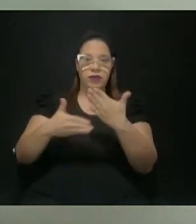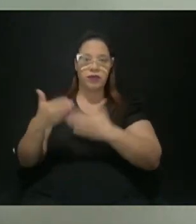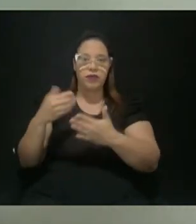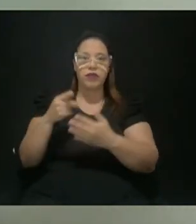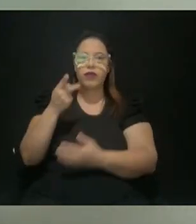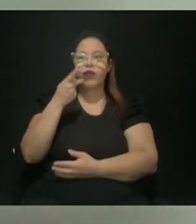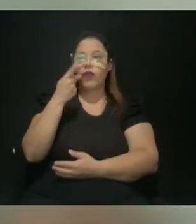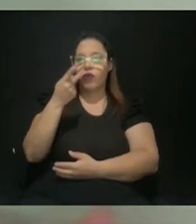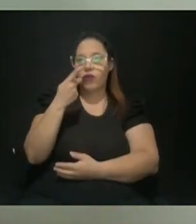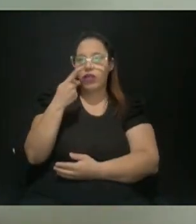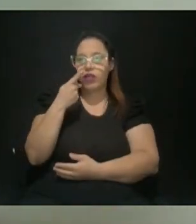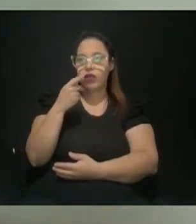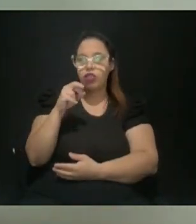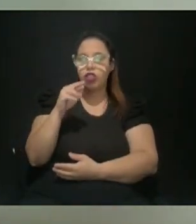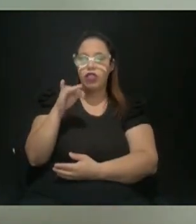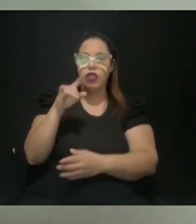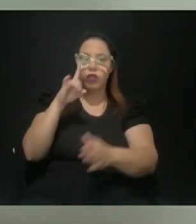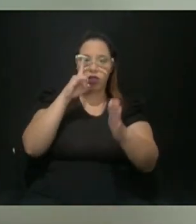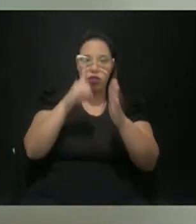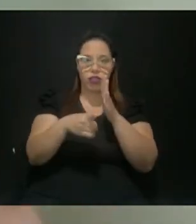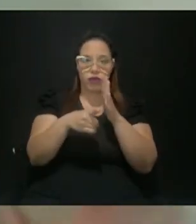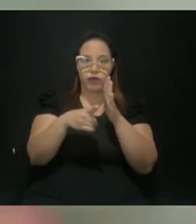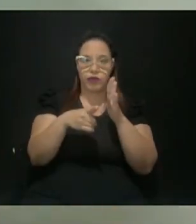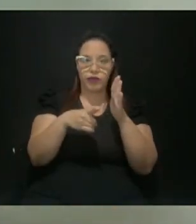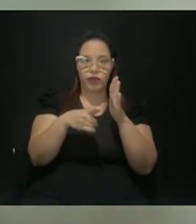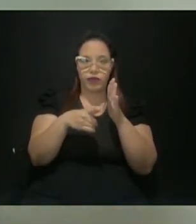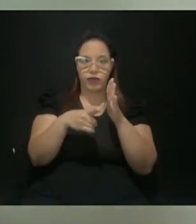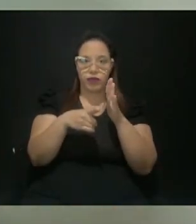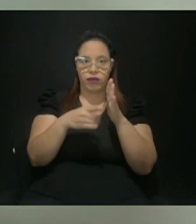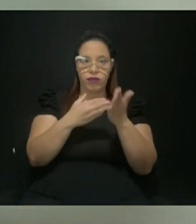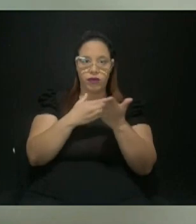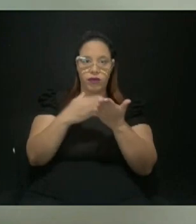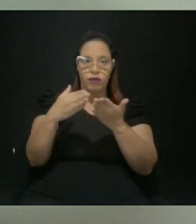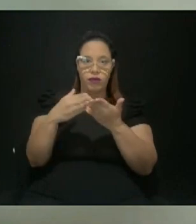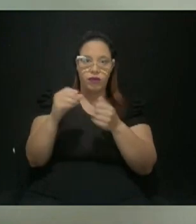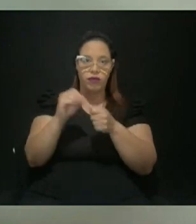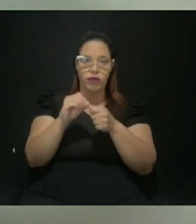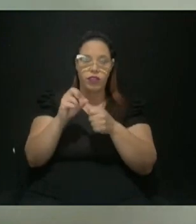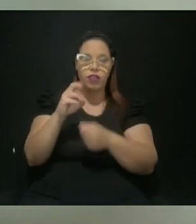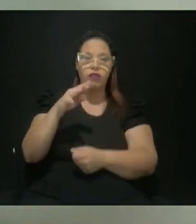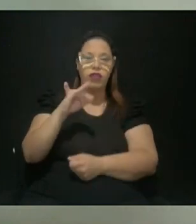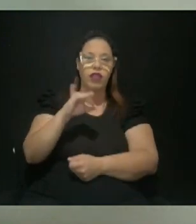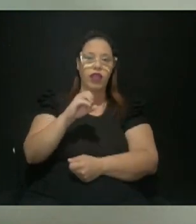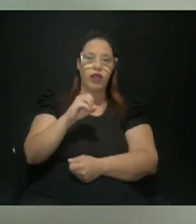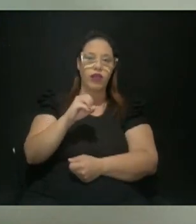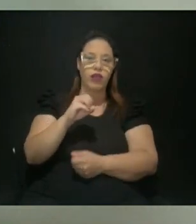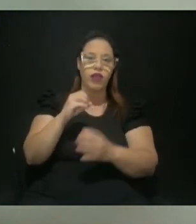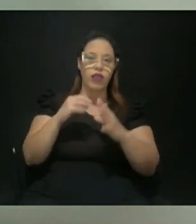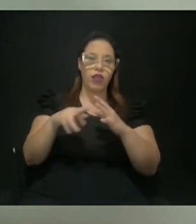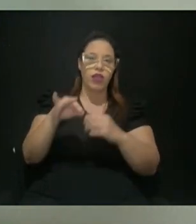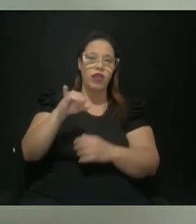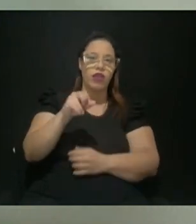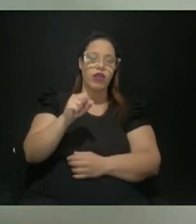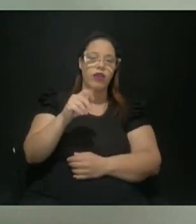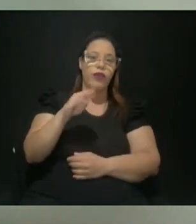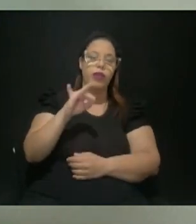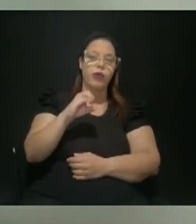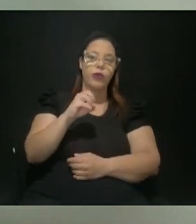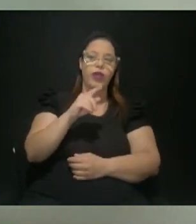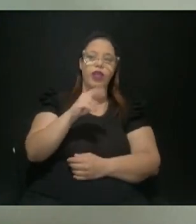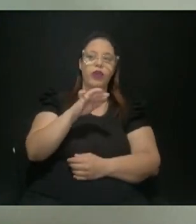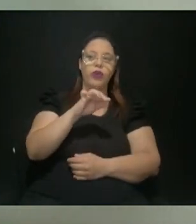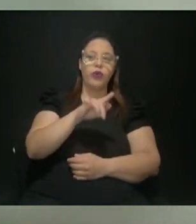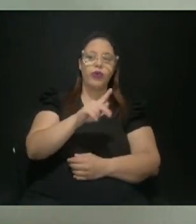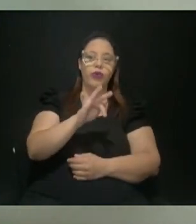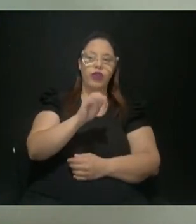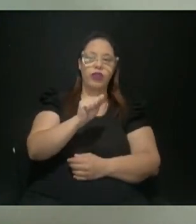diagnóstico. E o diagnóstico ele se inicia fazendo um inventário de emissões de gases de efeito estufa. E hoje no Brasil é